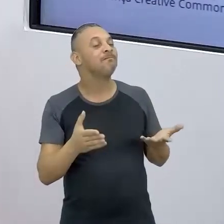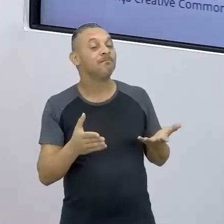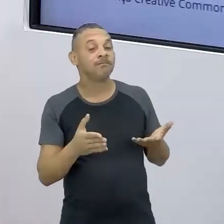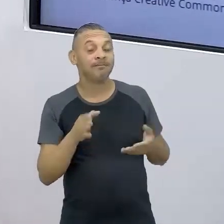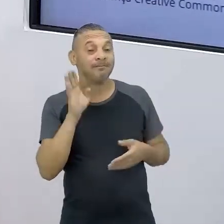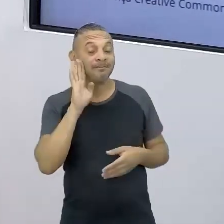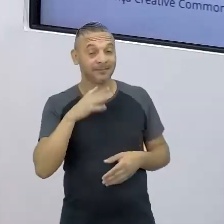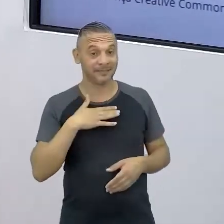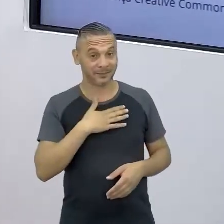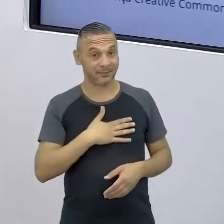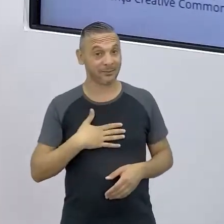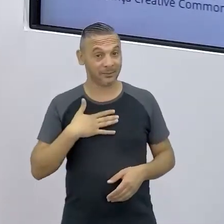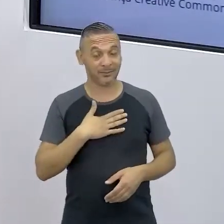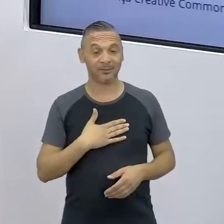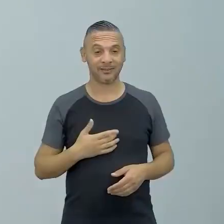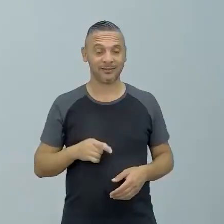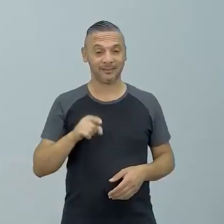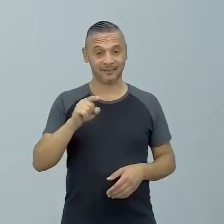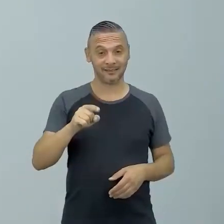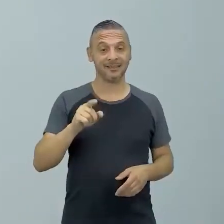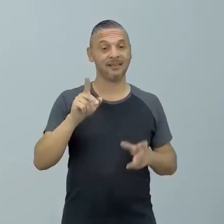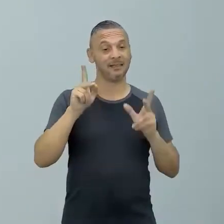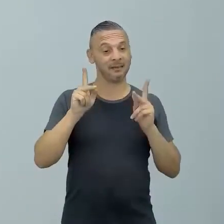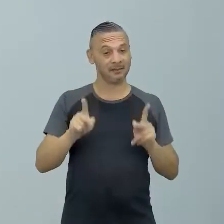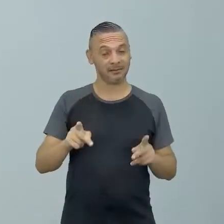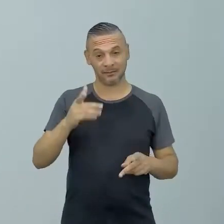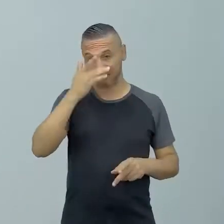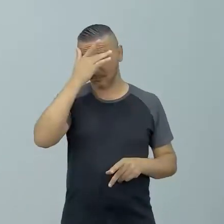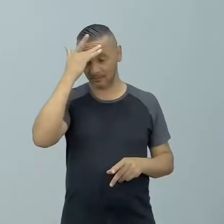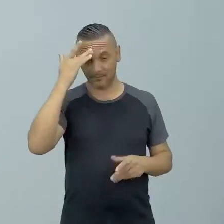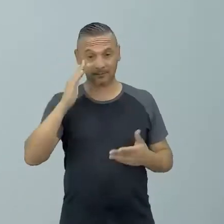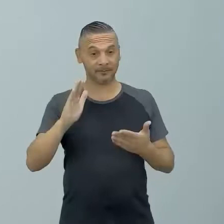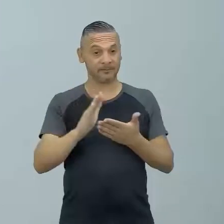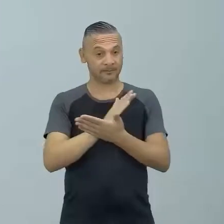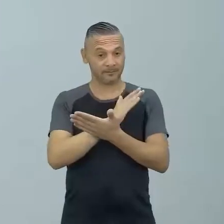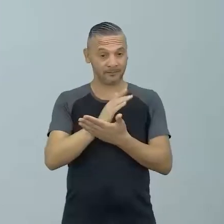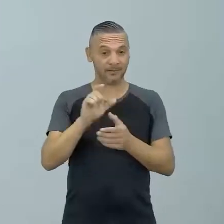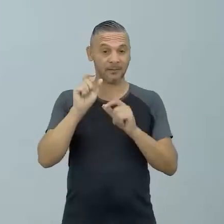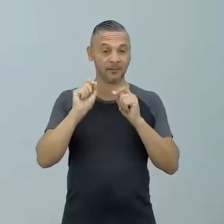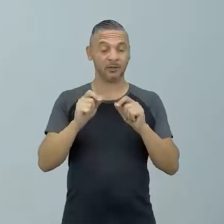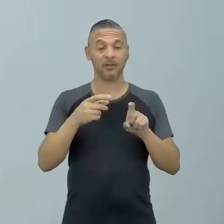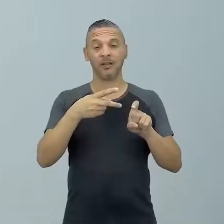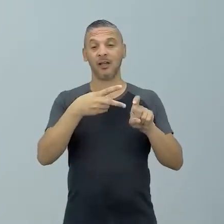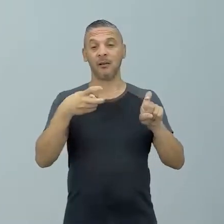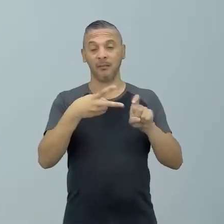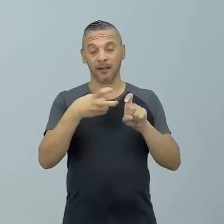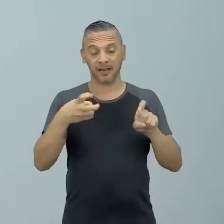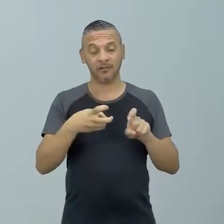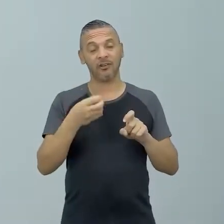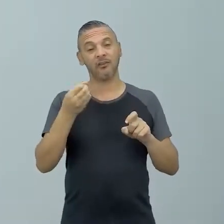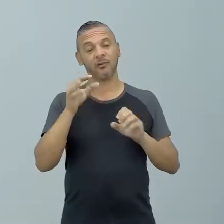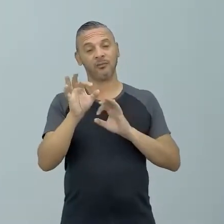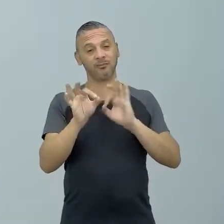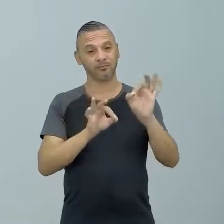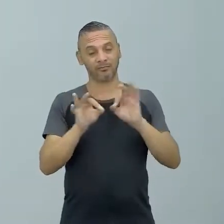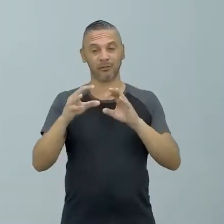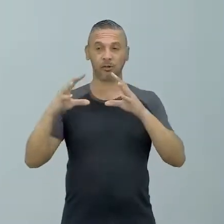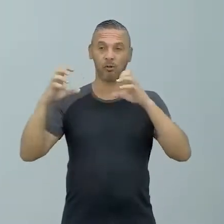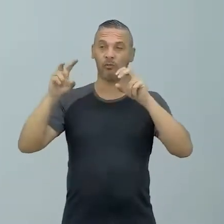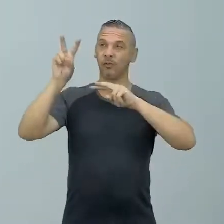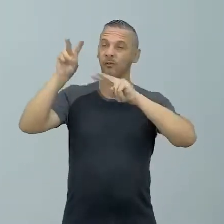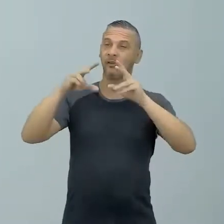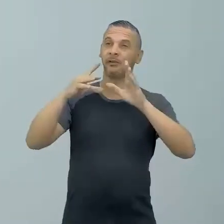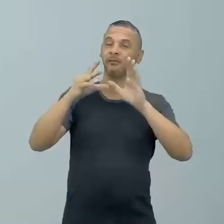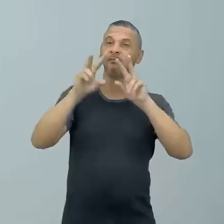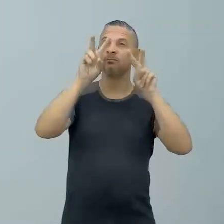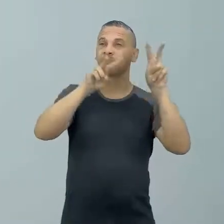hora. Mas provavelmente deve existir, deve ser algum tipo de aplicativo, um programa ou algo na nuvem mesmo, em